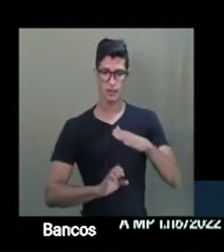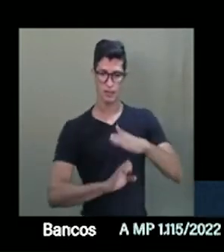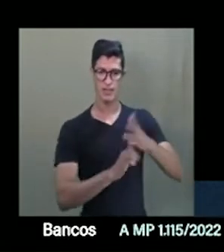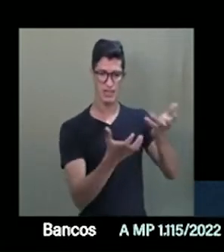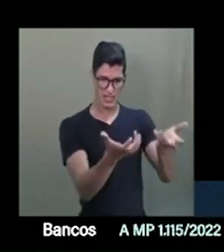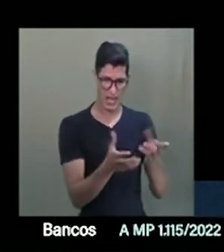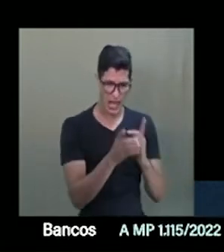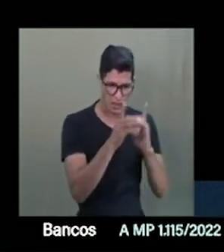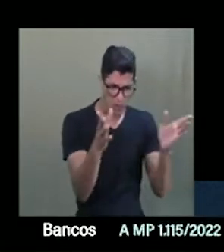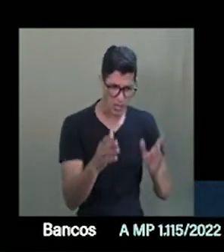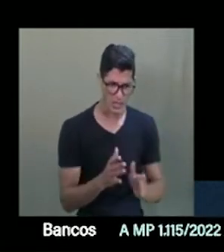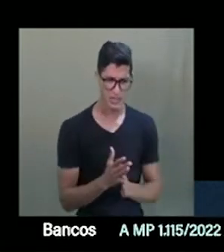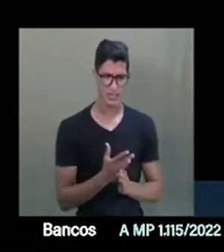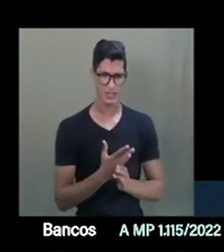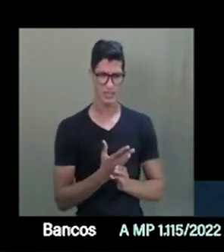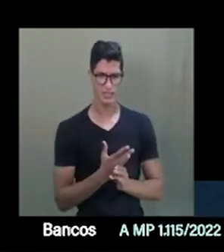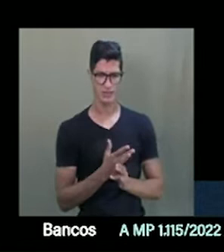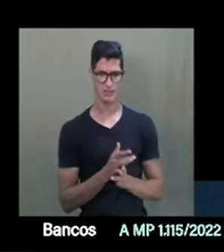quer democracia?